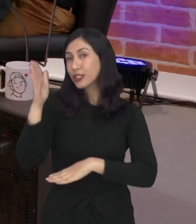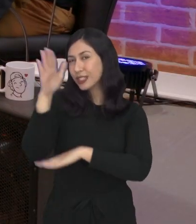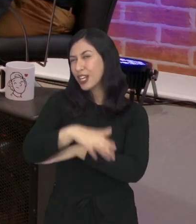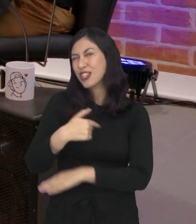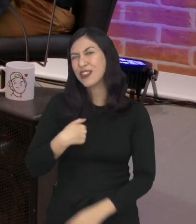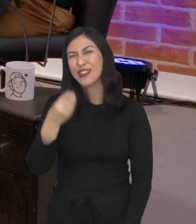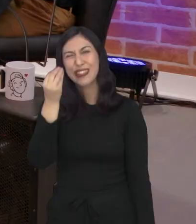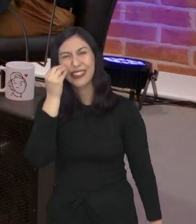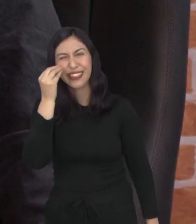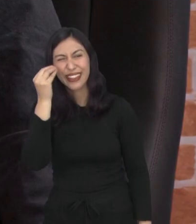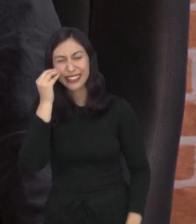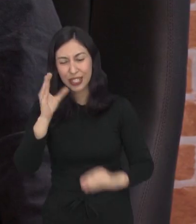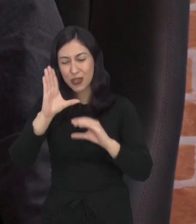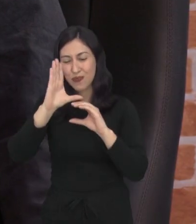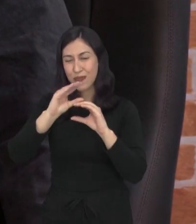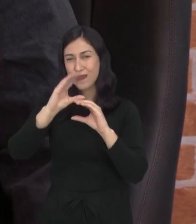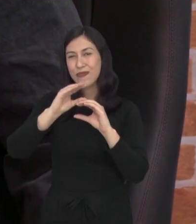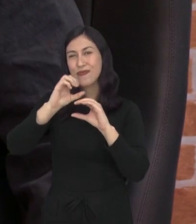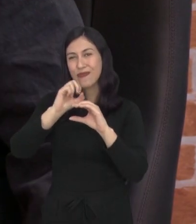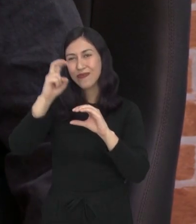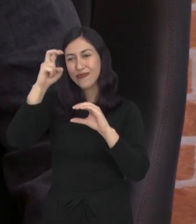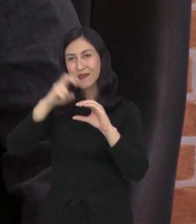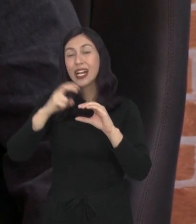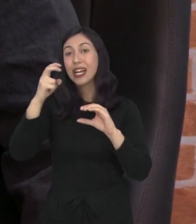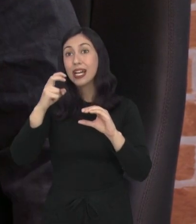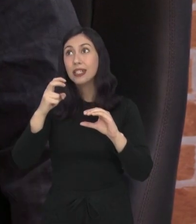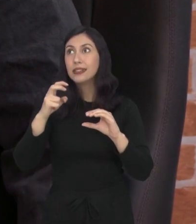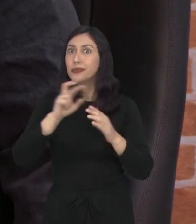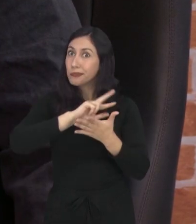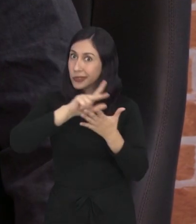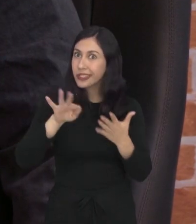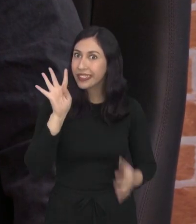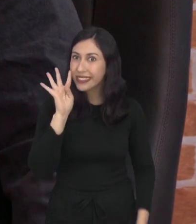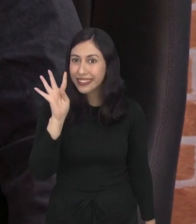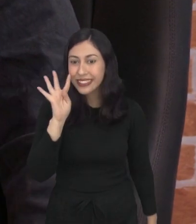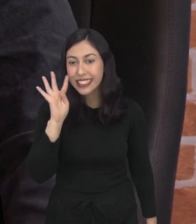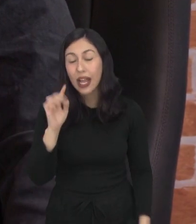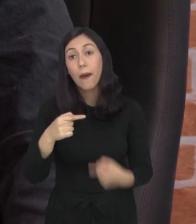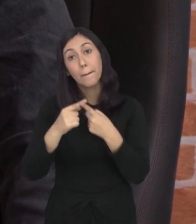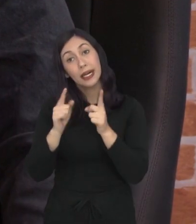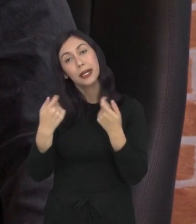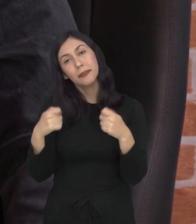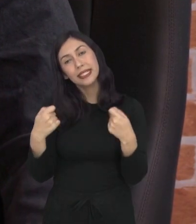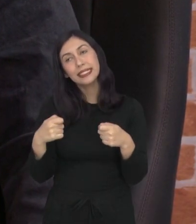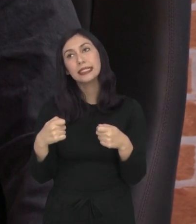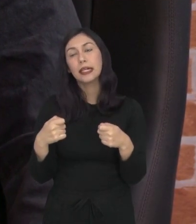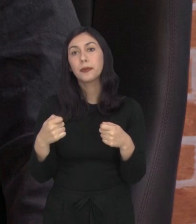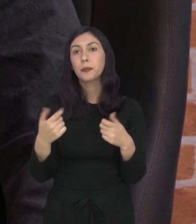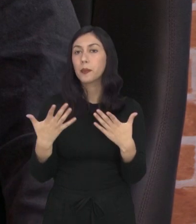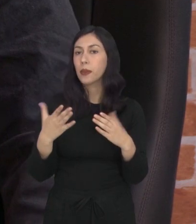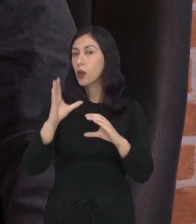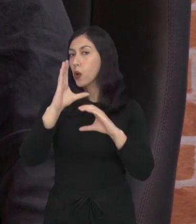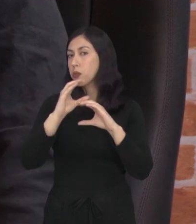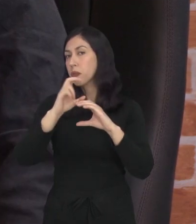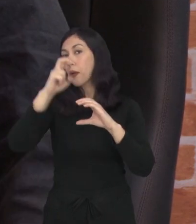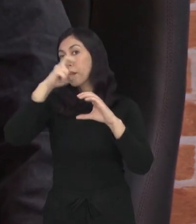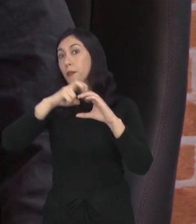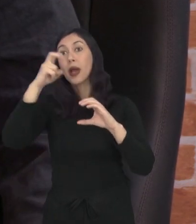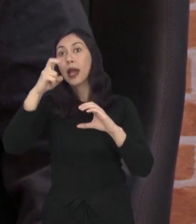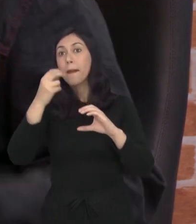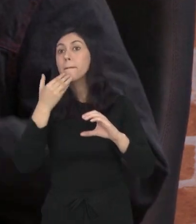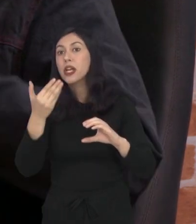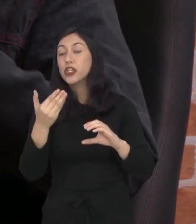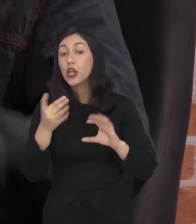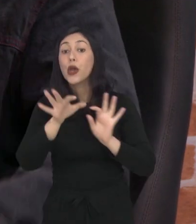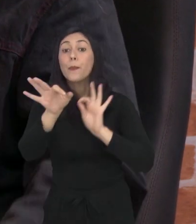testando umas paradas no ChatGPT também. Mano, a ChatGPT tem umas coisas muito legal. Mas tem uma galera que fez isso, tipo, ChatGPT mestre uma mesa de RPG pra